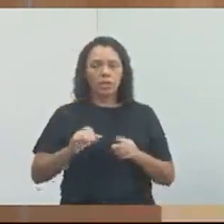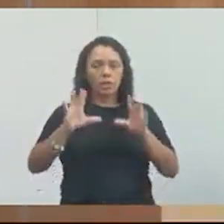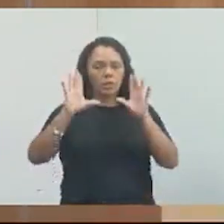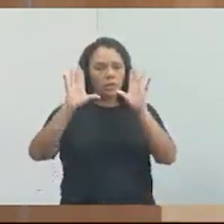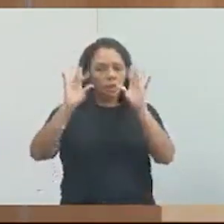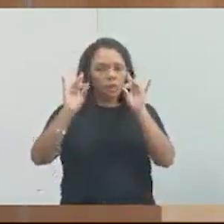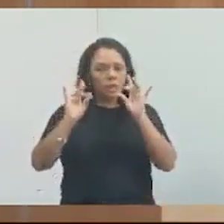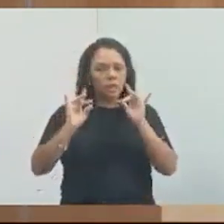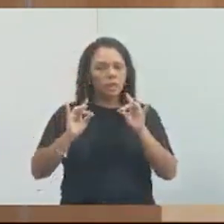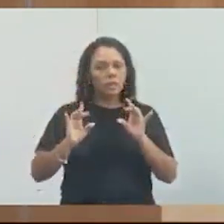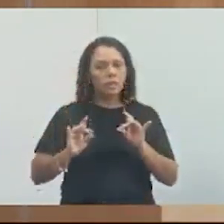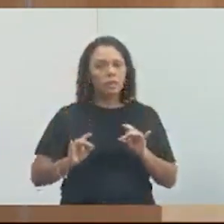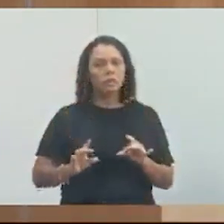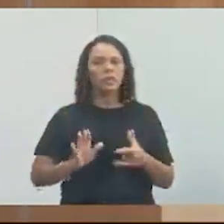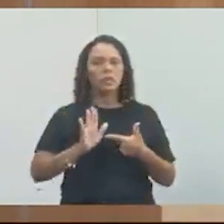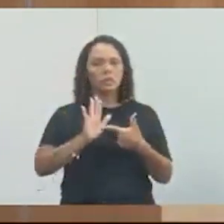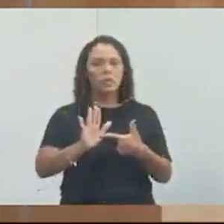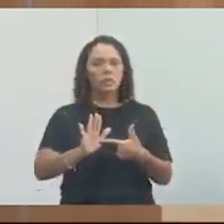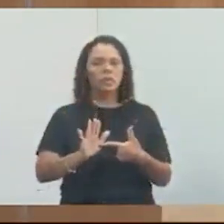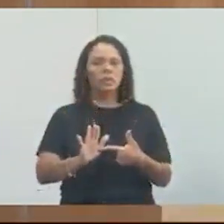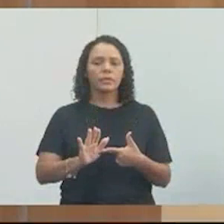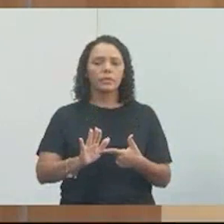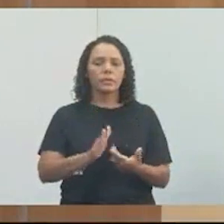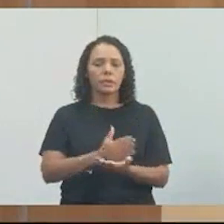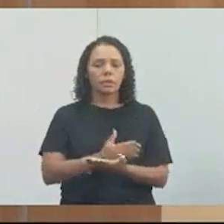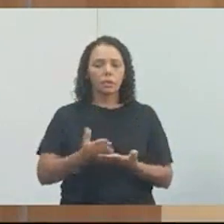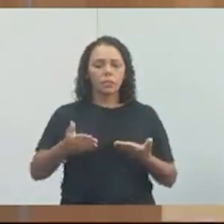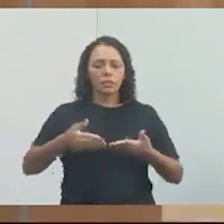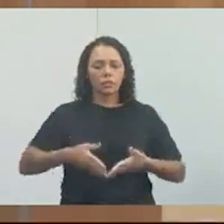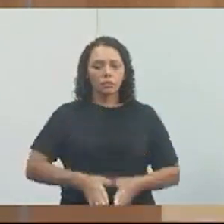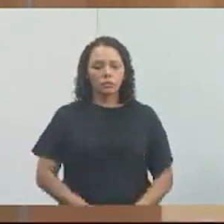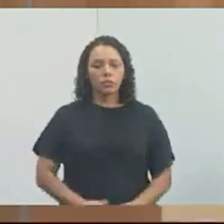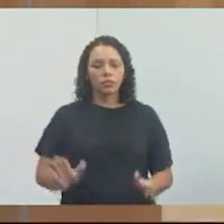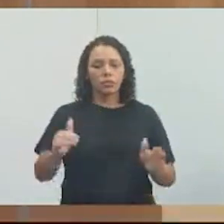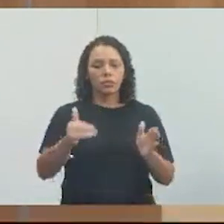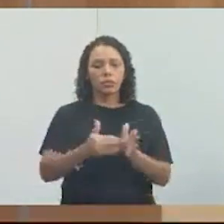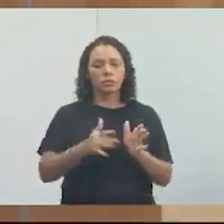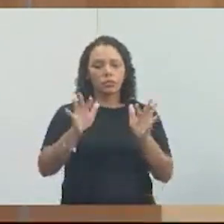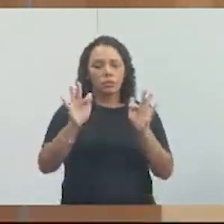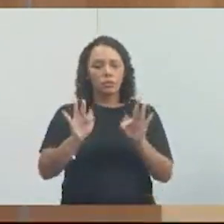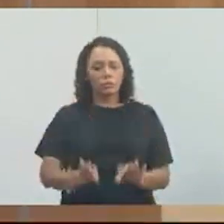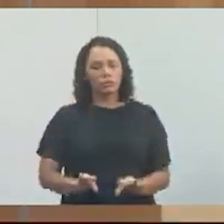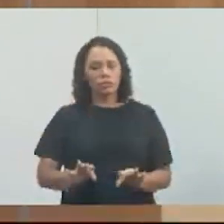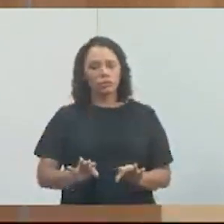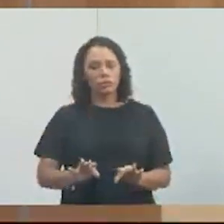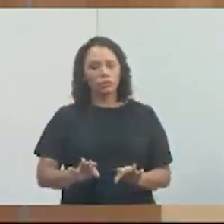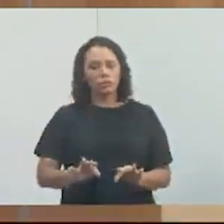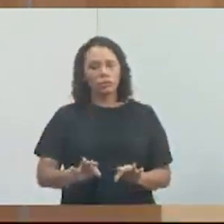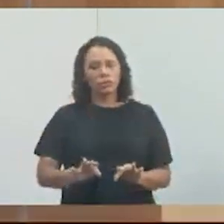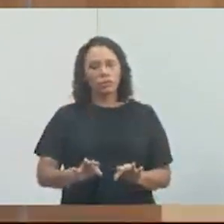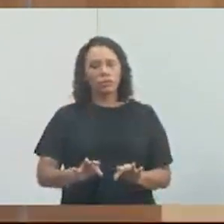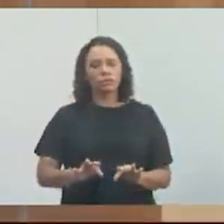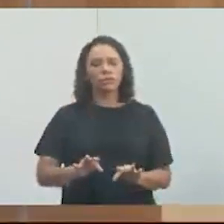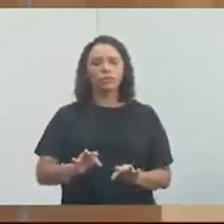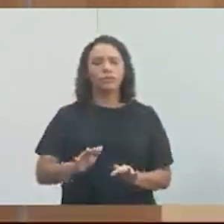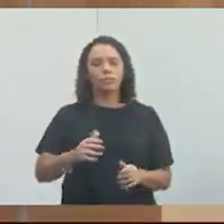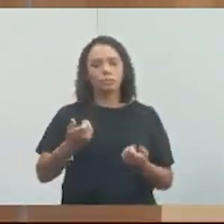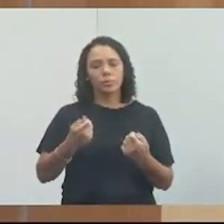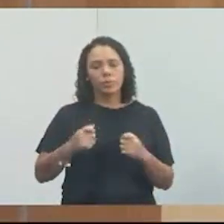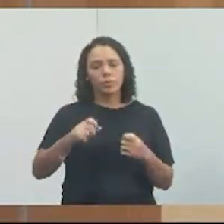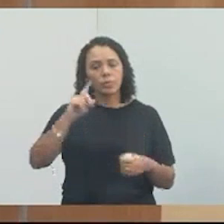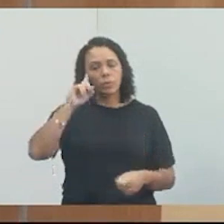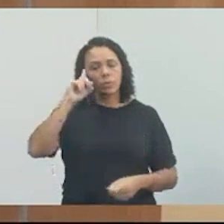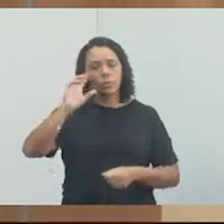nascimento até o seu último dia aqui na Terra servindo o próximo, a gente ficaria o dia inteiro, porque esse